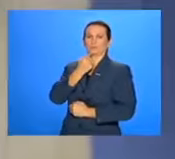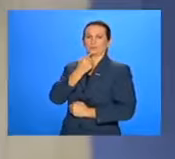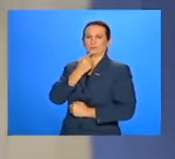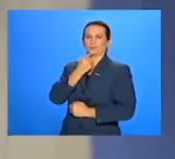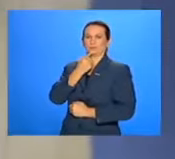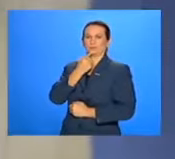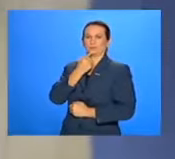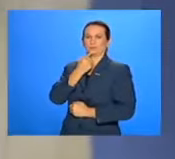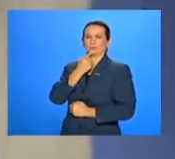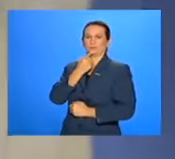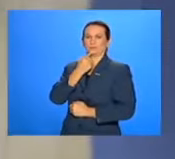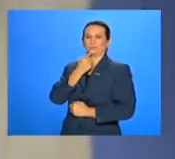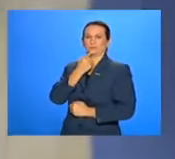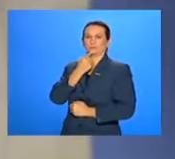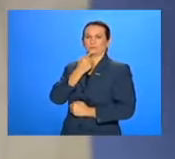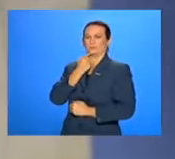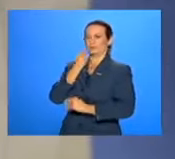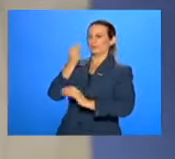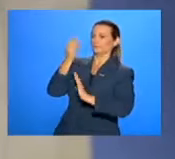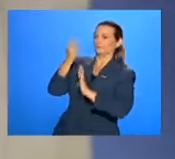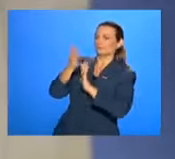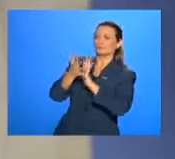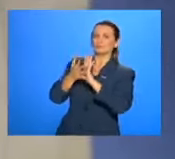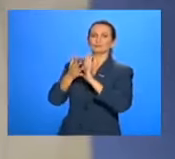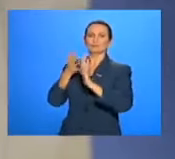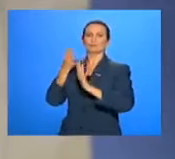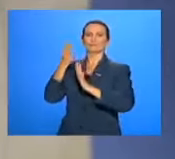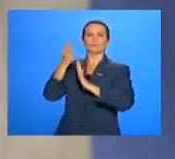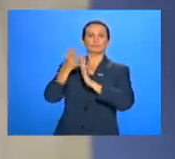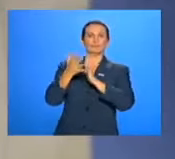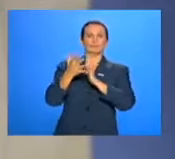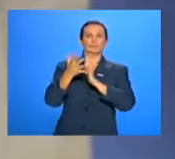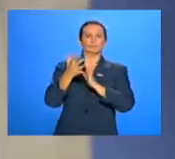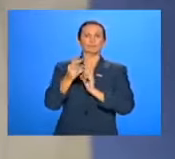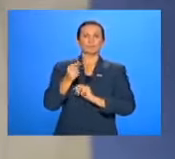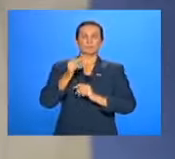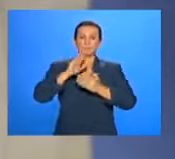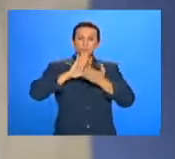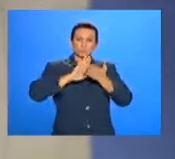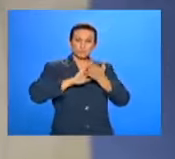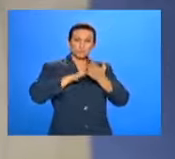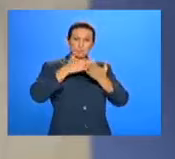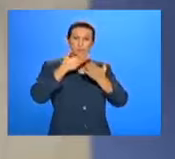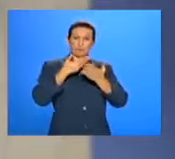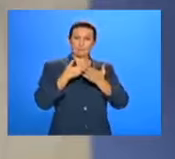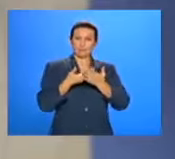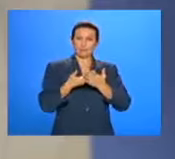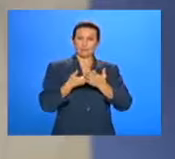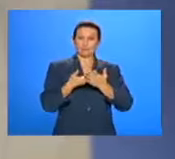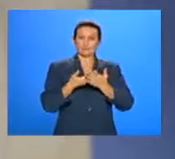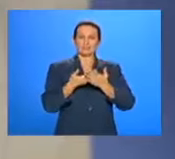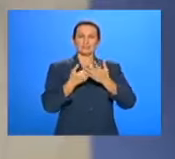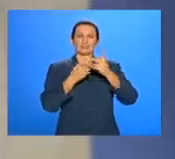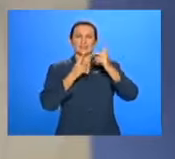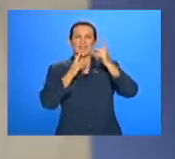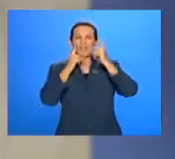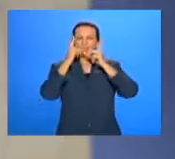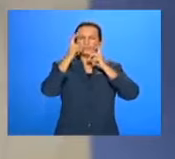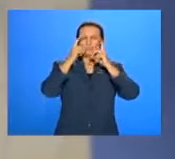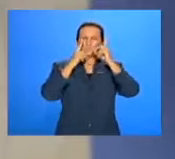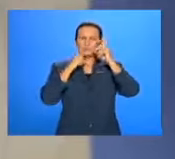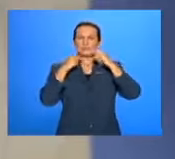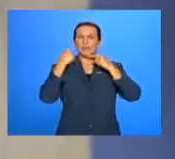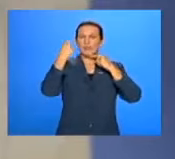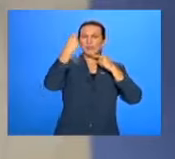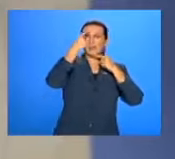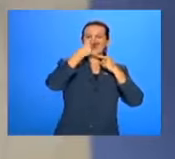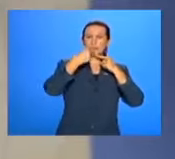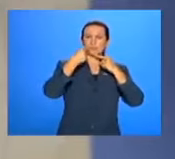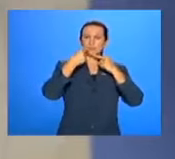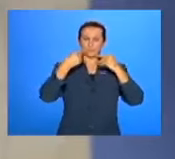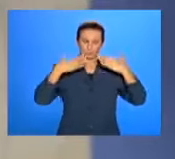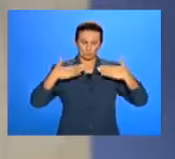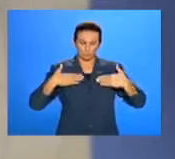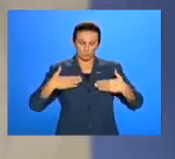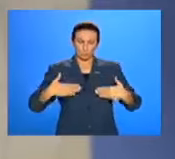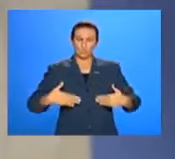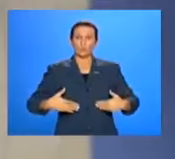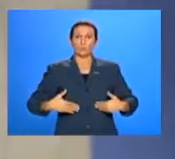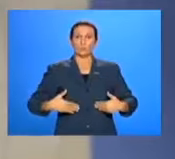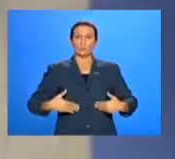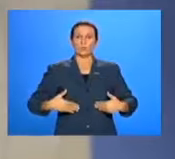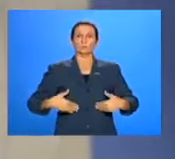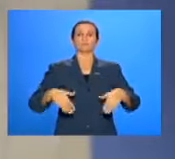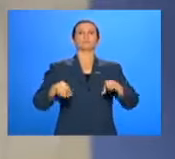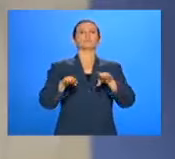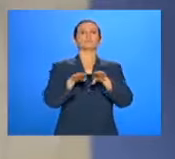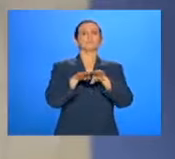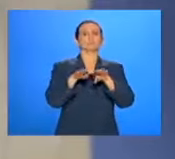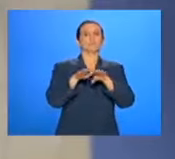fala. Ele precisa ter uma boa expressão facial e corporal, como eu já disse. Por quê?